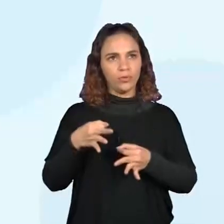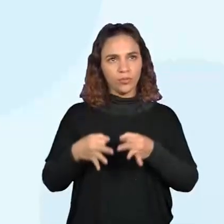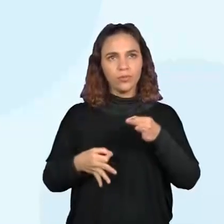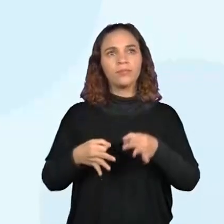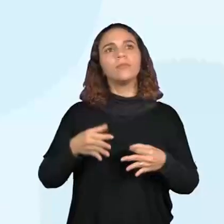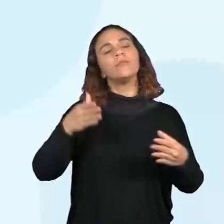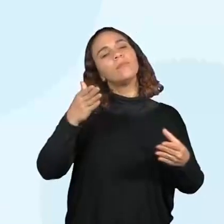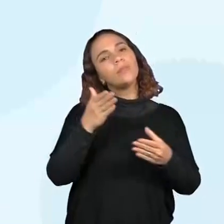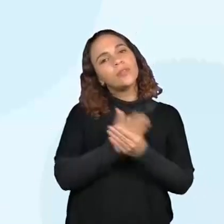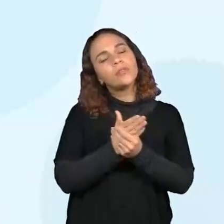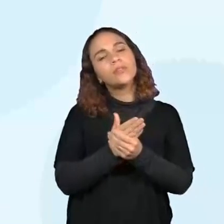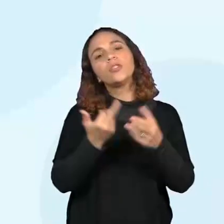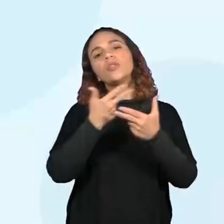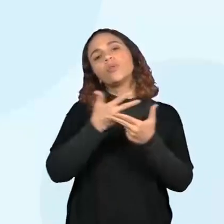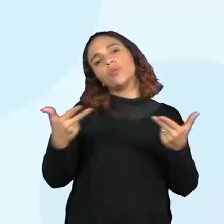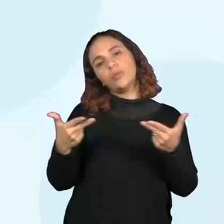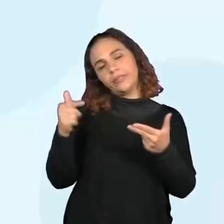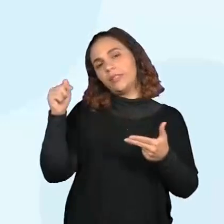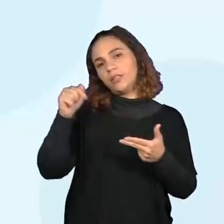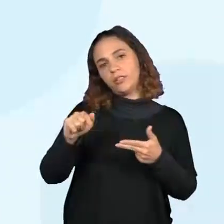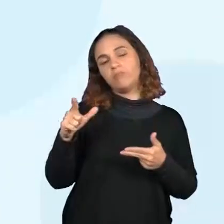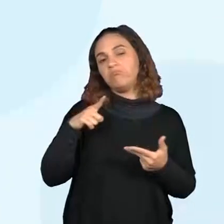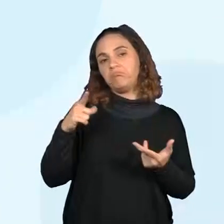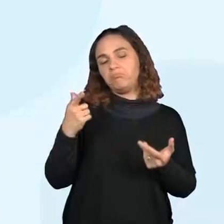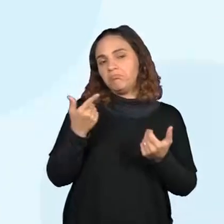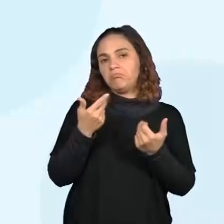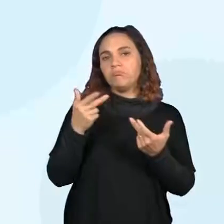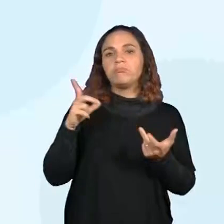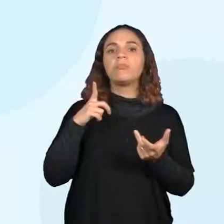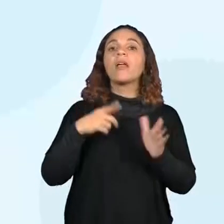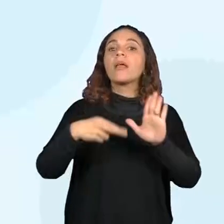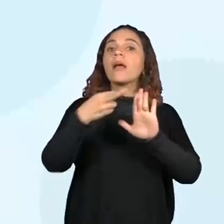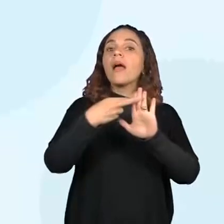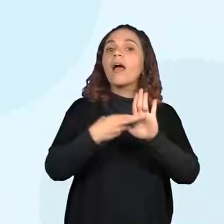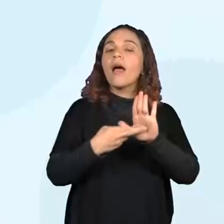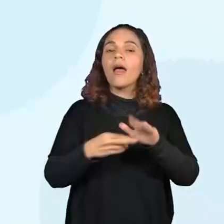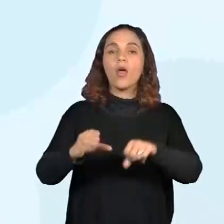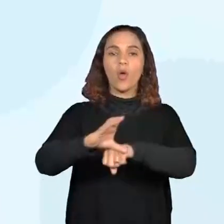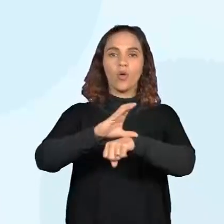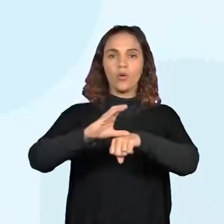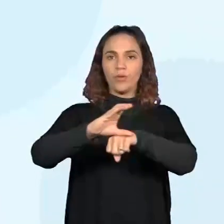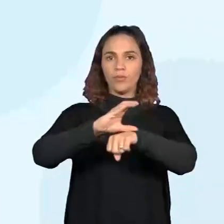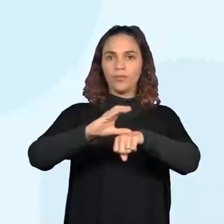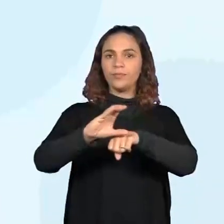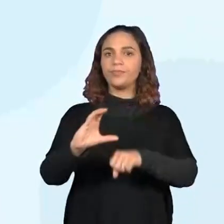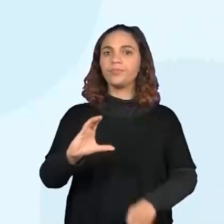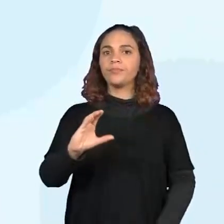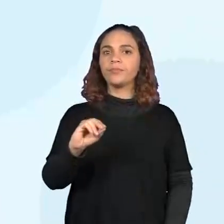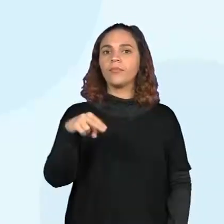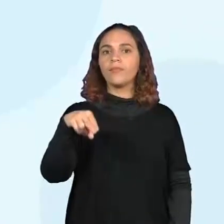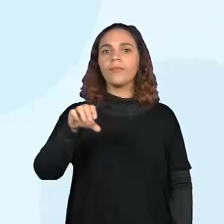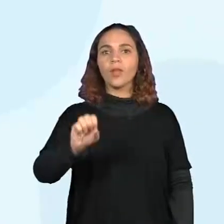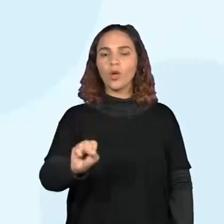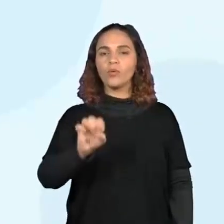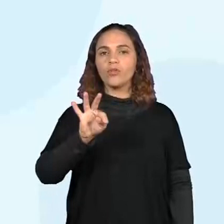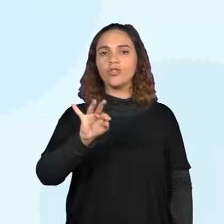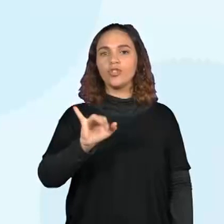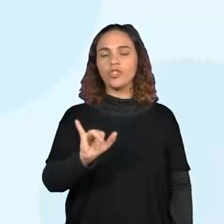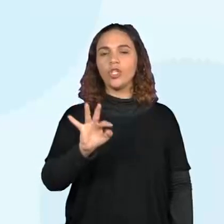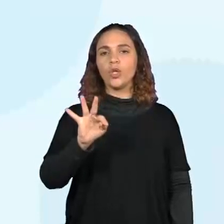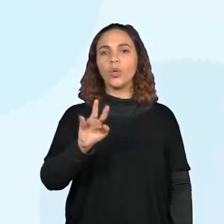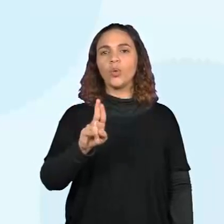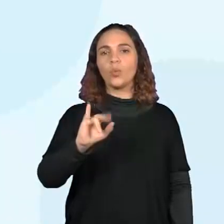processo e as pessoas neles envolvidas, de acordo com as regras da Constituição do Brasil. Isso significa que o Supremo